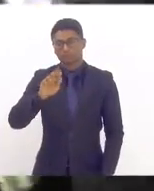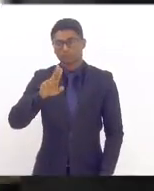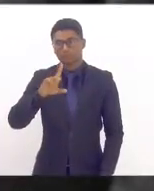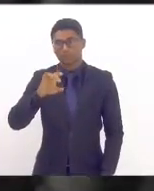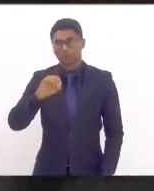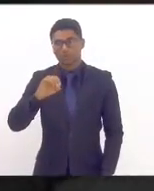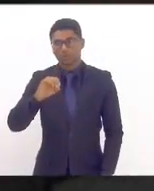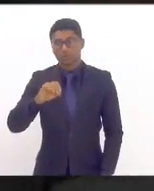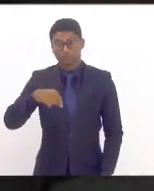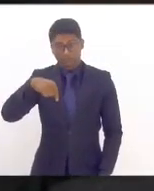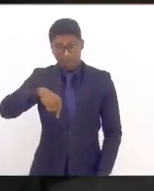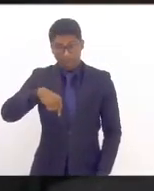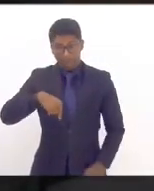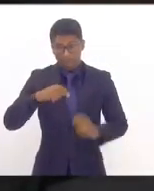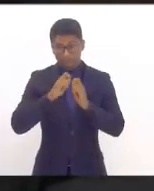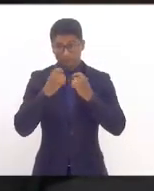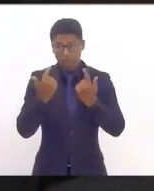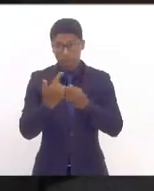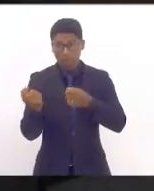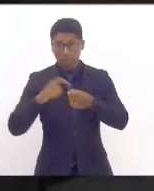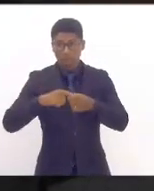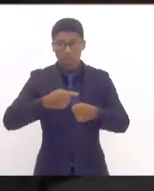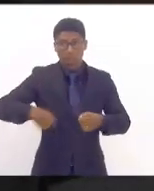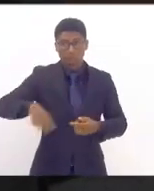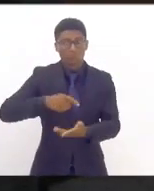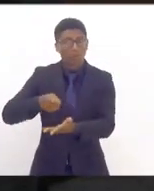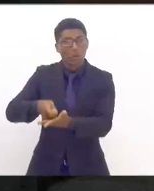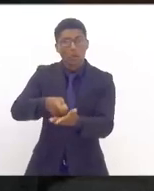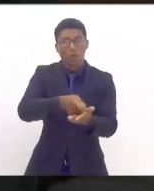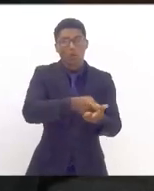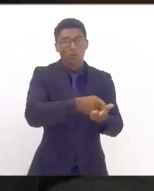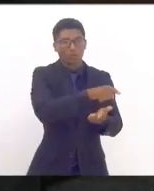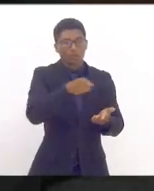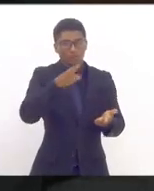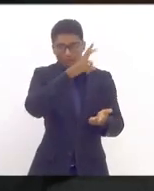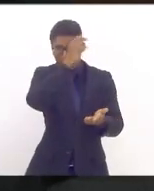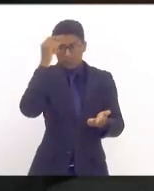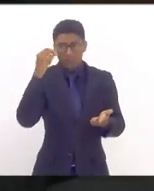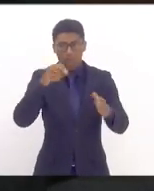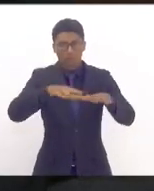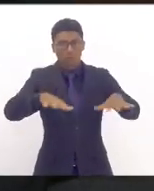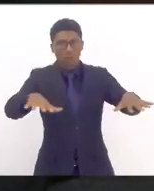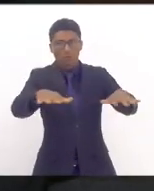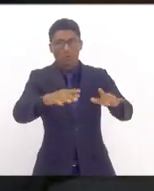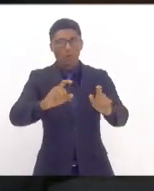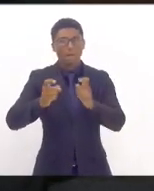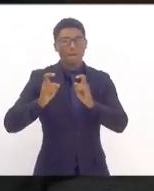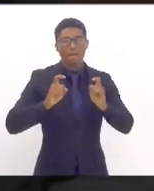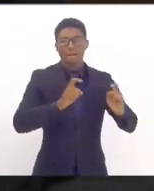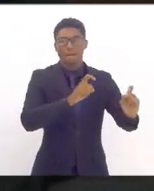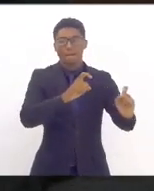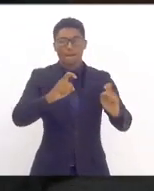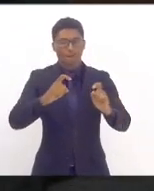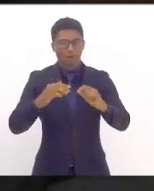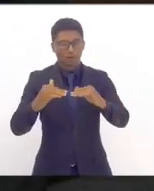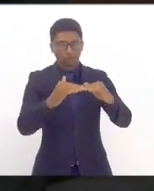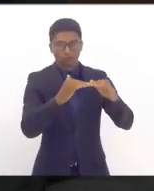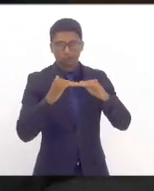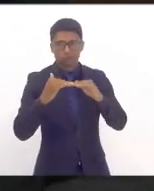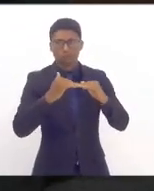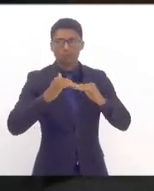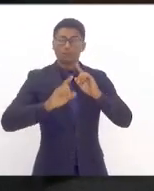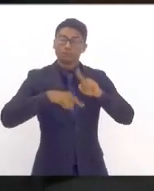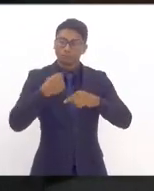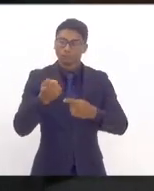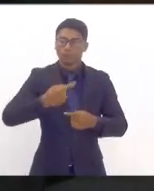retorne essa casa vamos cobrar dos prefeitos para que eles cheguem o entendimento para que possamos voltar o mais